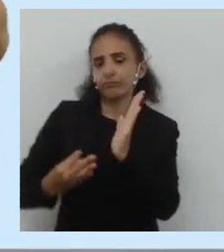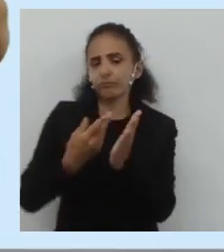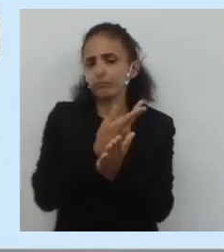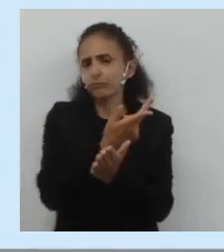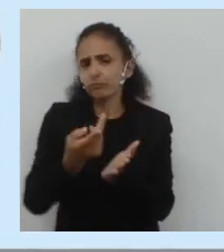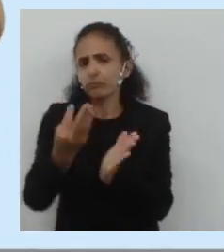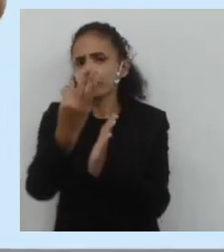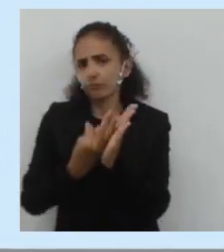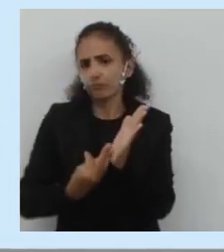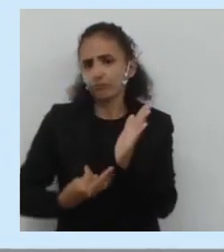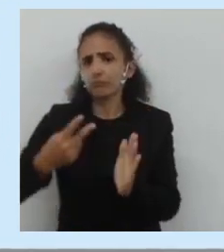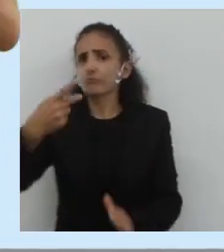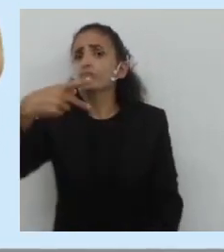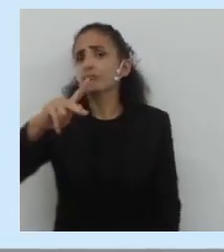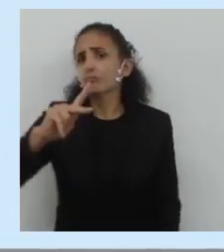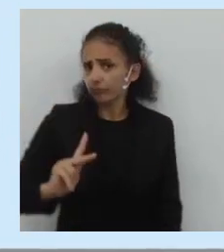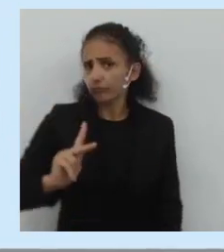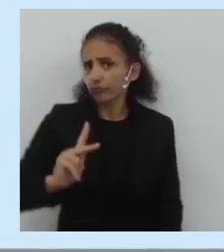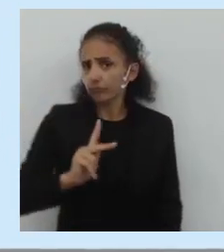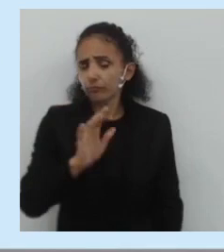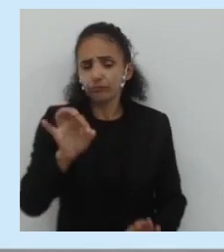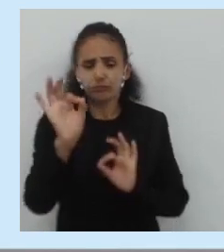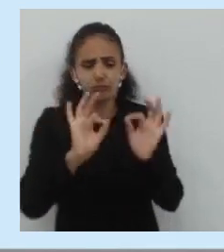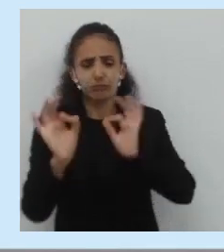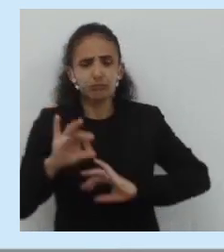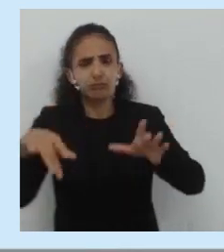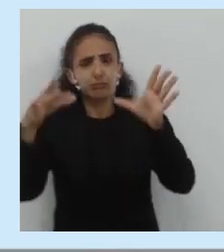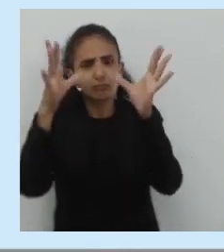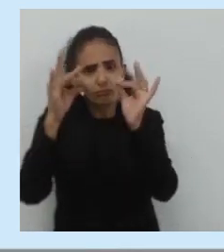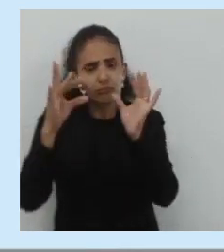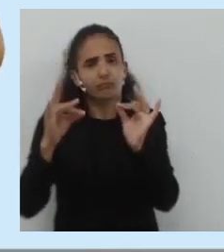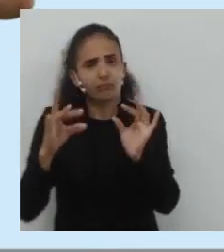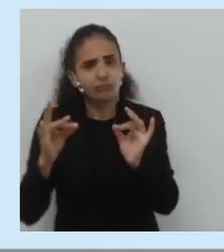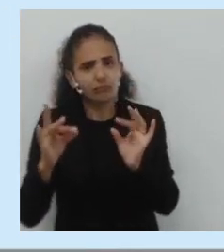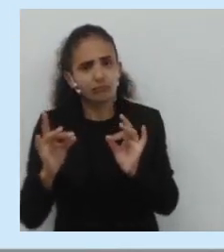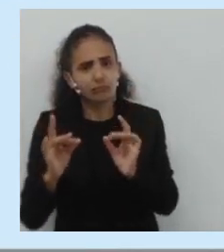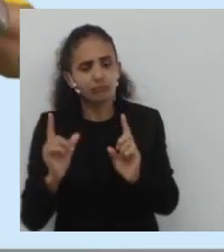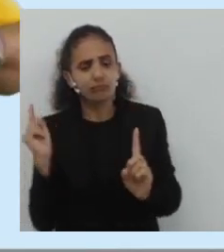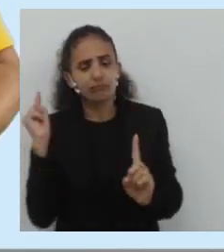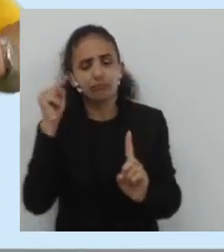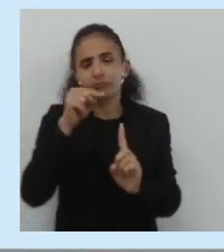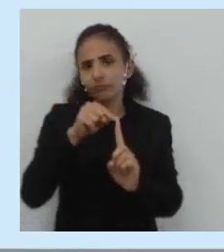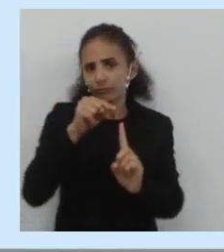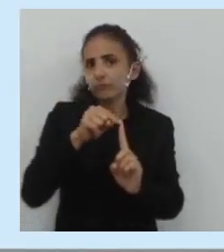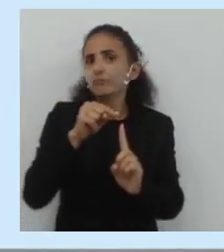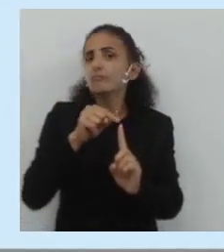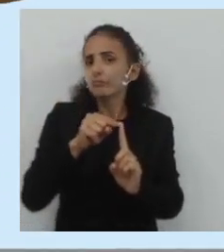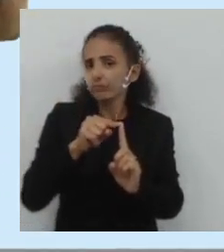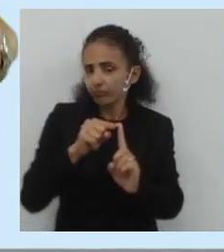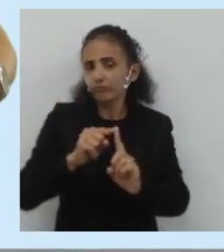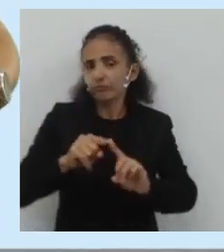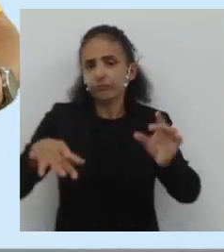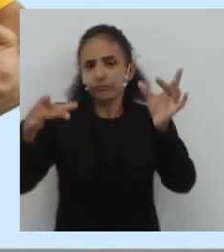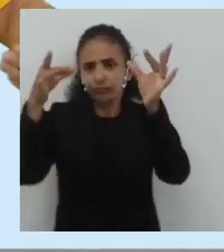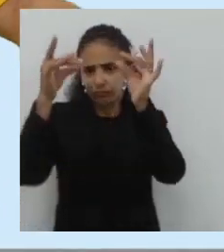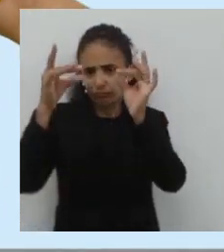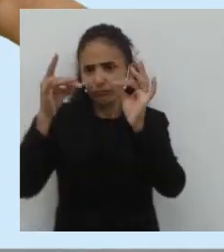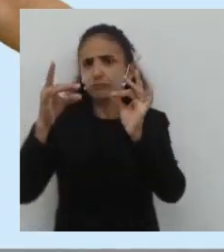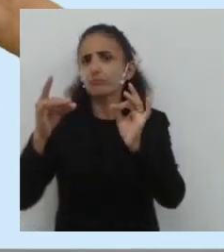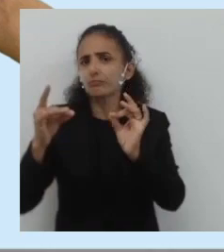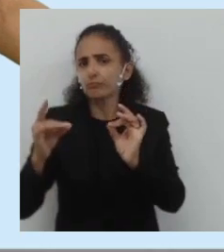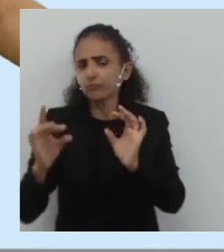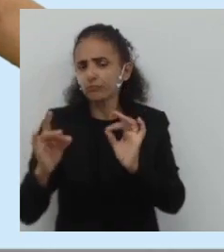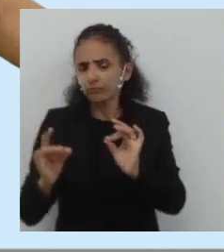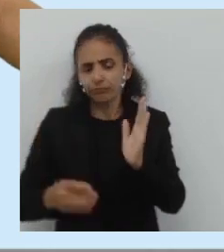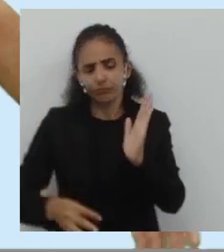na medida em que você vai tirar os pontos principais. Claro que há os pontos principais